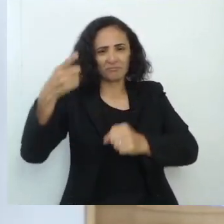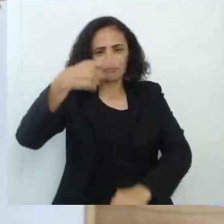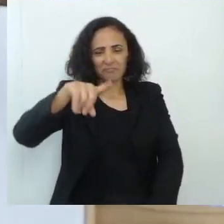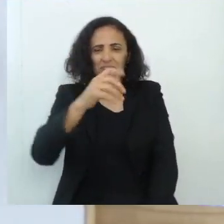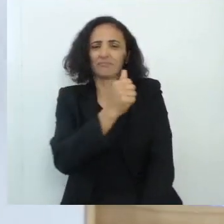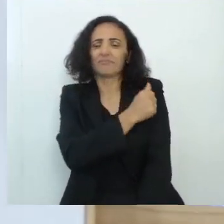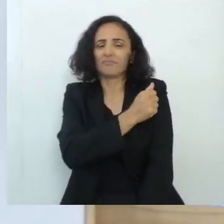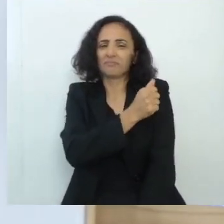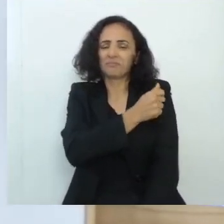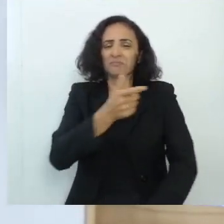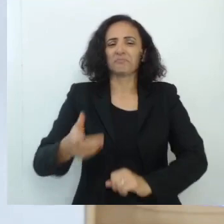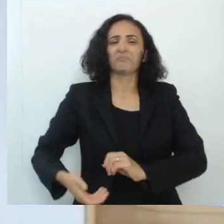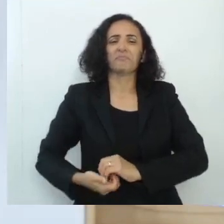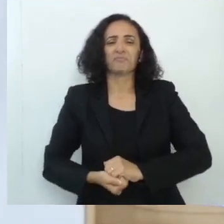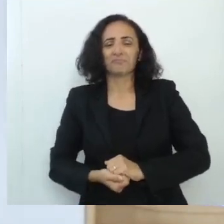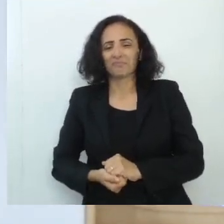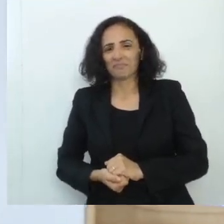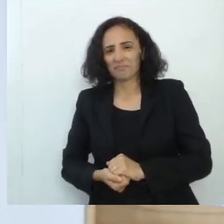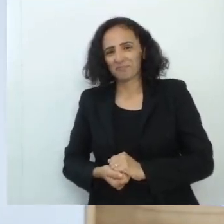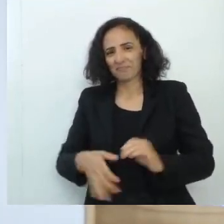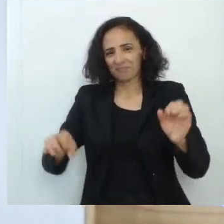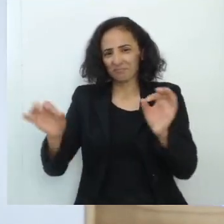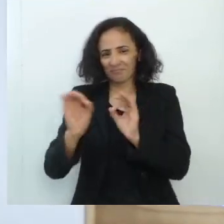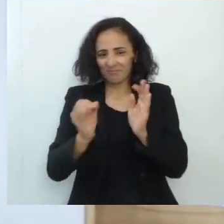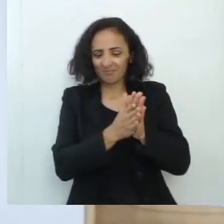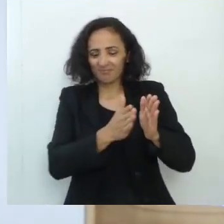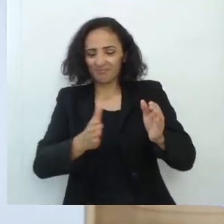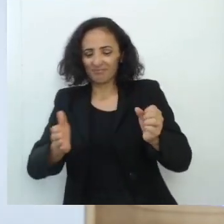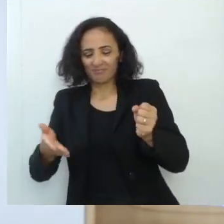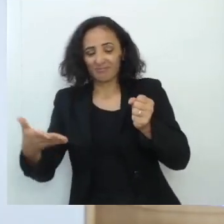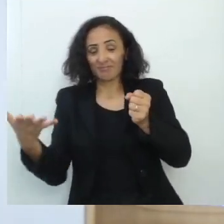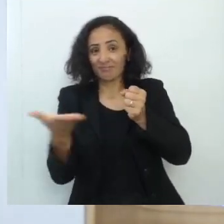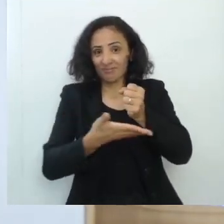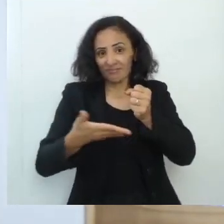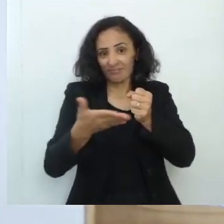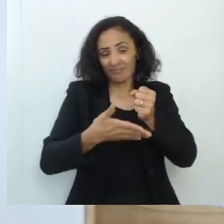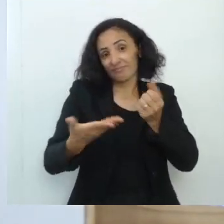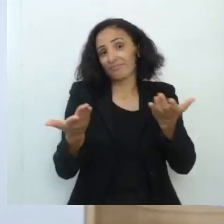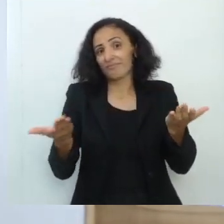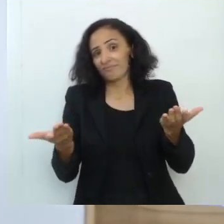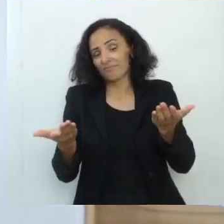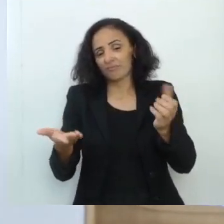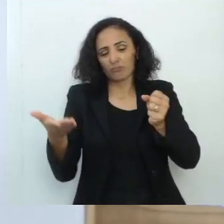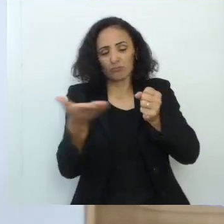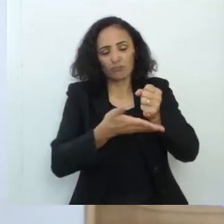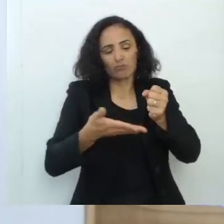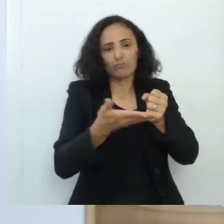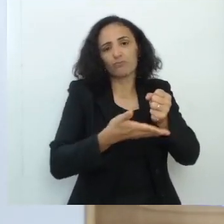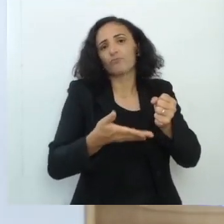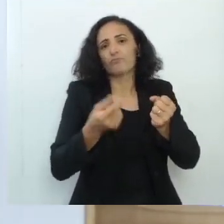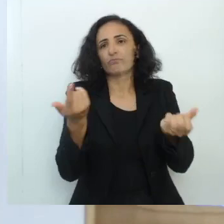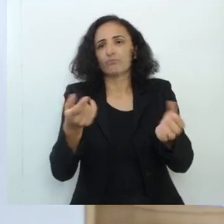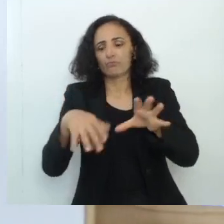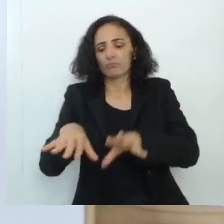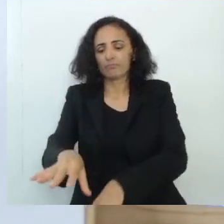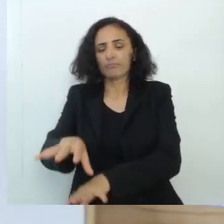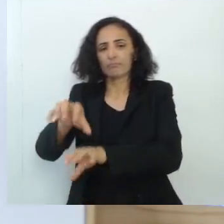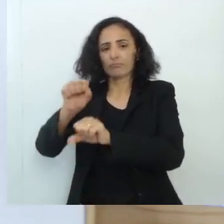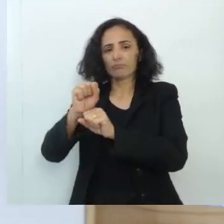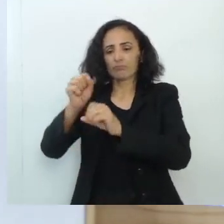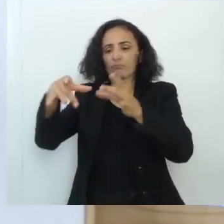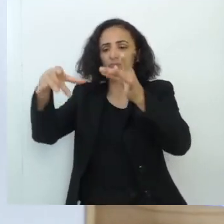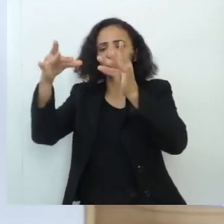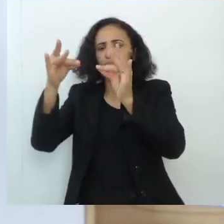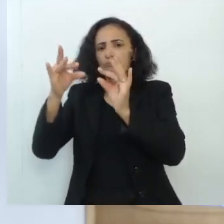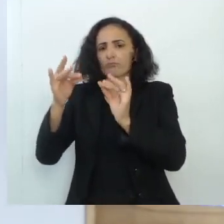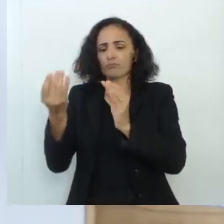Essa seiva aqui, ela é formada basicamente de glicose. É por isso que ela é formada na fotossíntese. Quem carrega a seiva